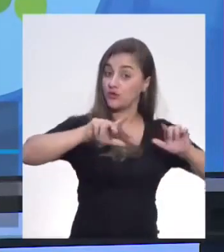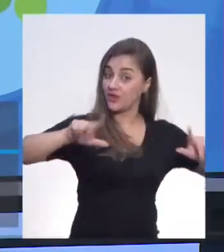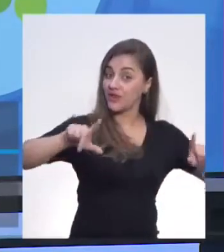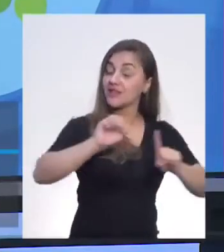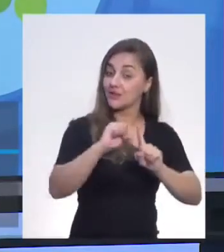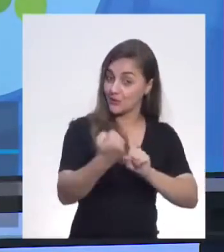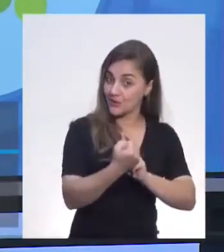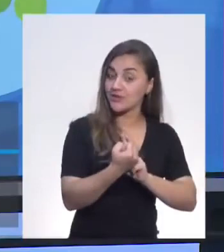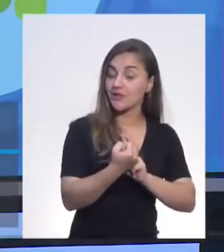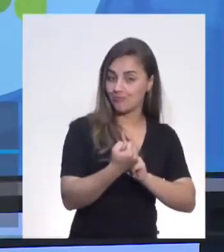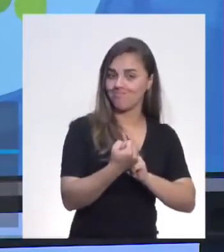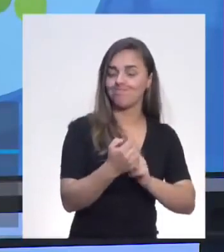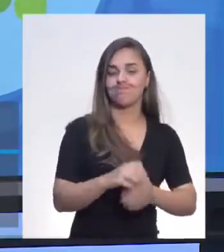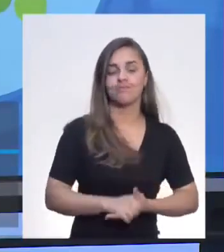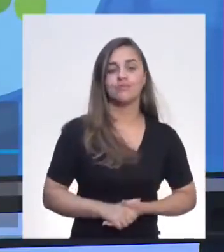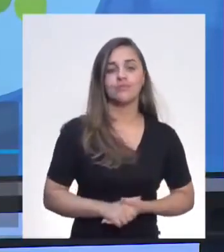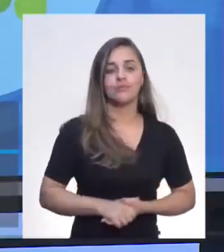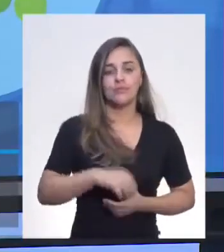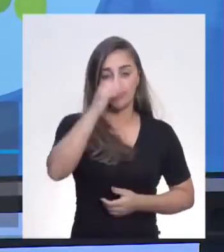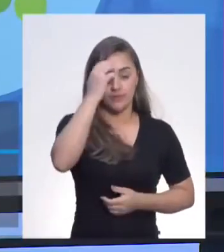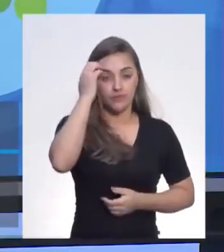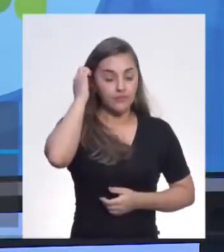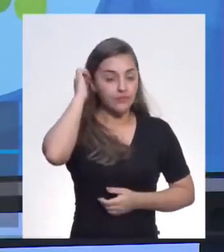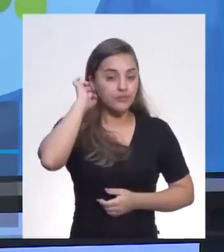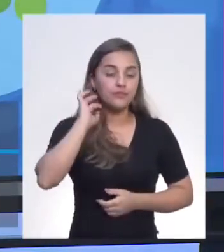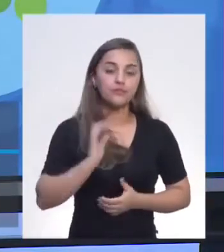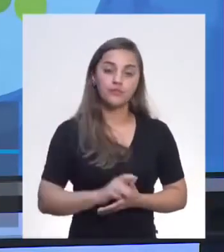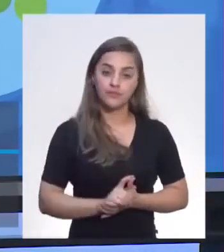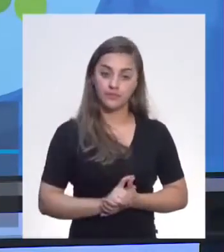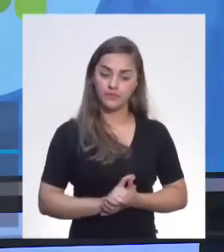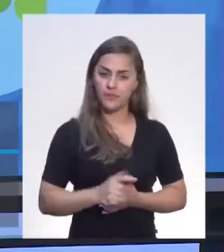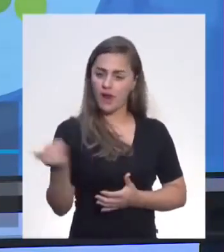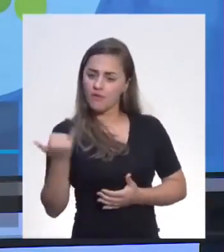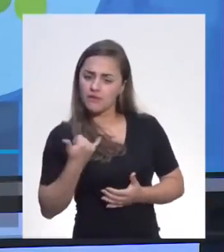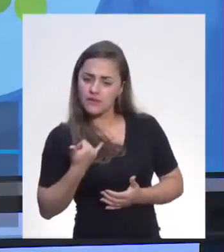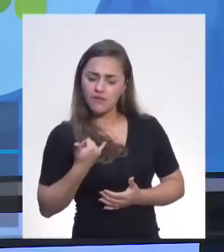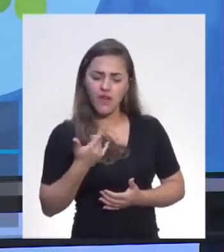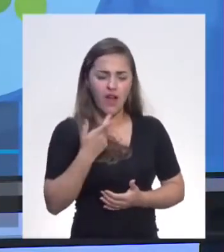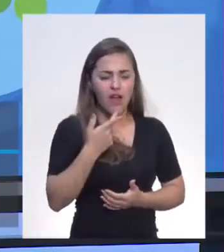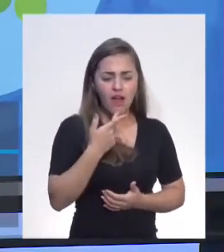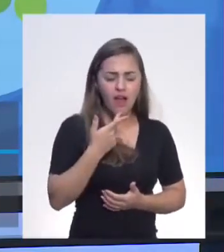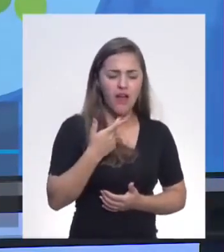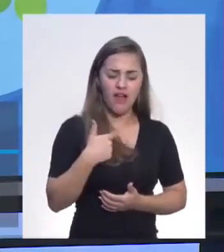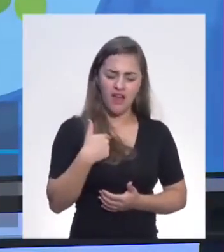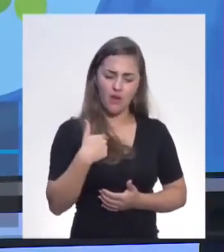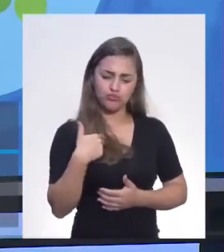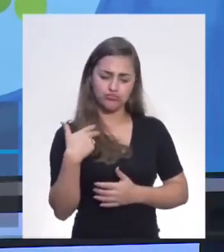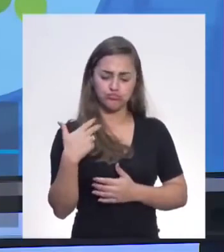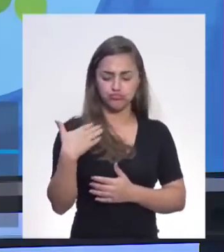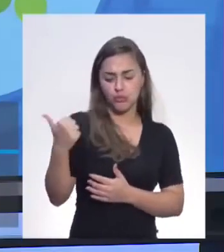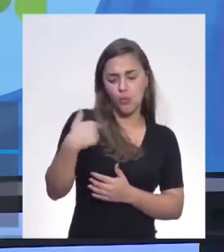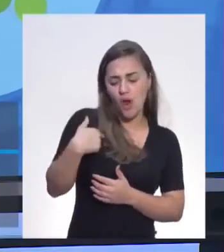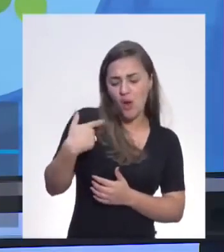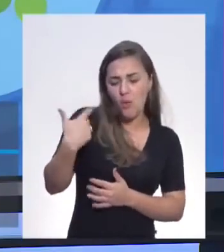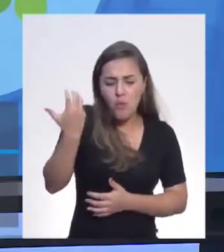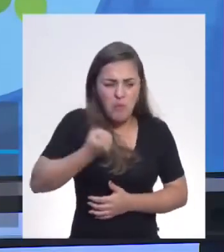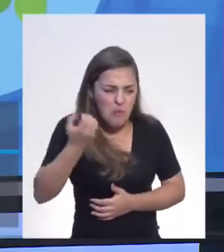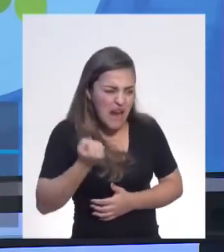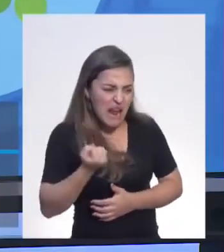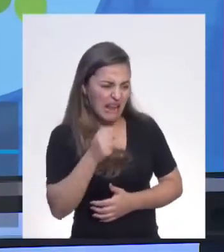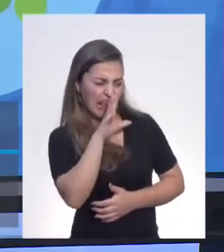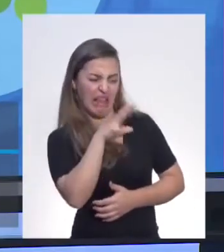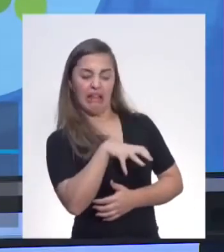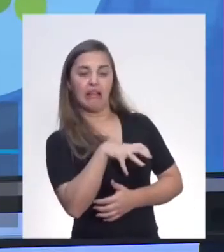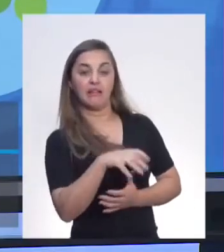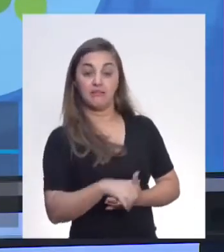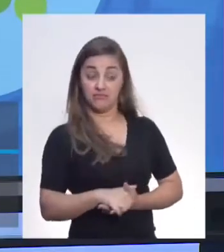está colocando, tá? Só que assim, aí fala, mas aí ele me chamou de branquelo azedo. Tudo bem, você é excluído por isso?